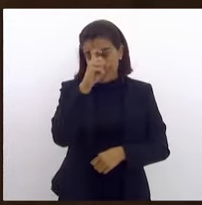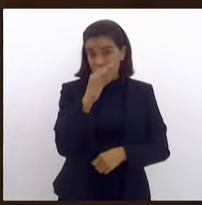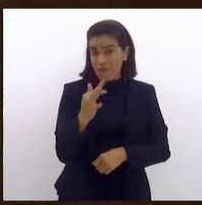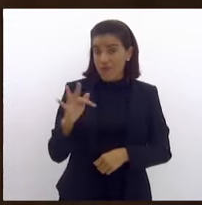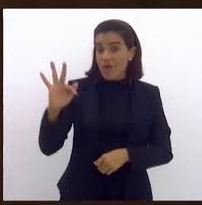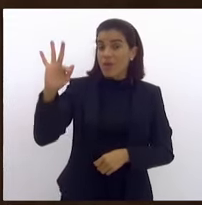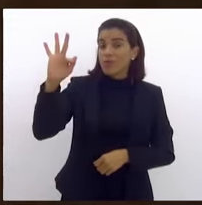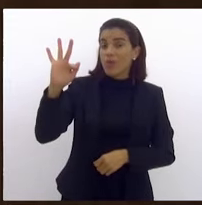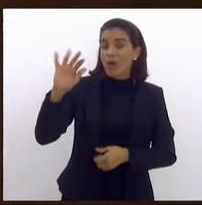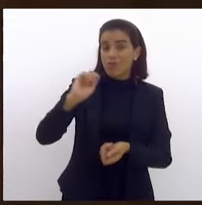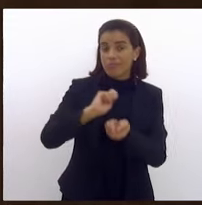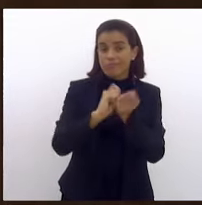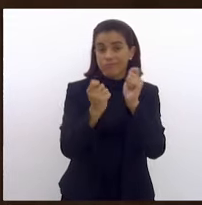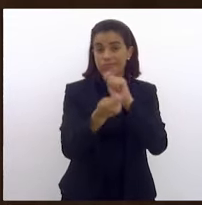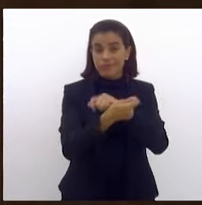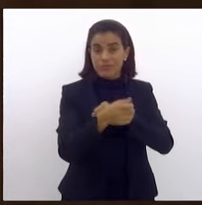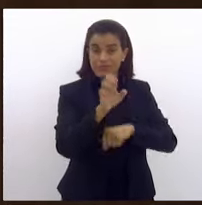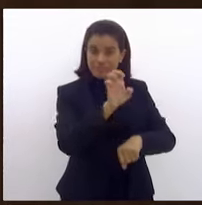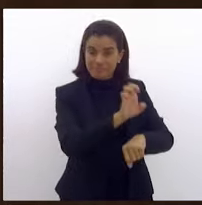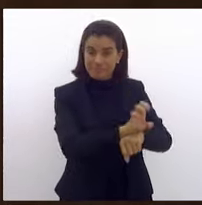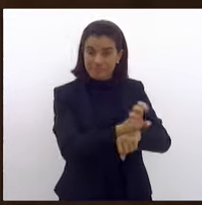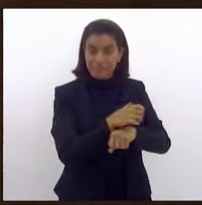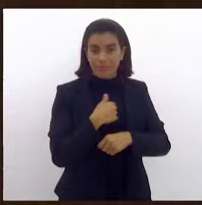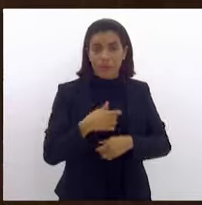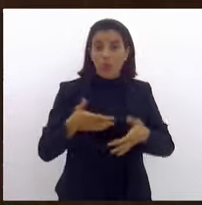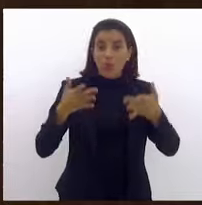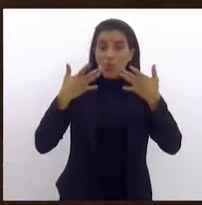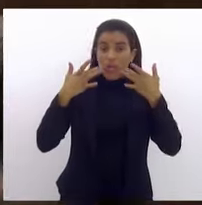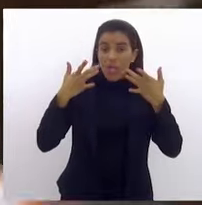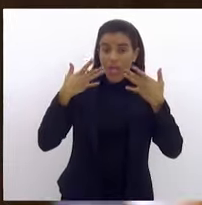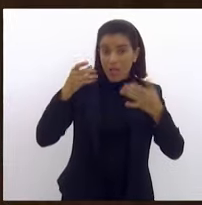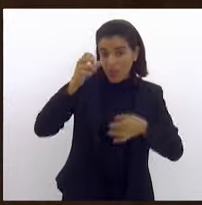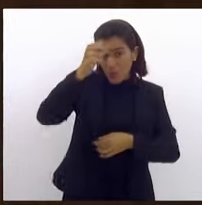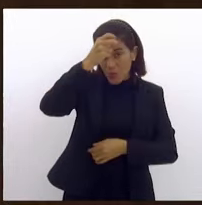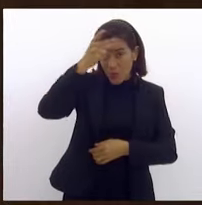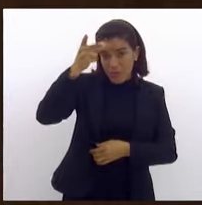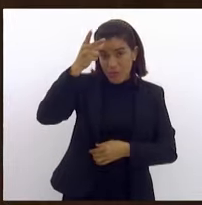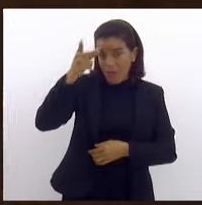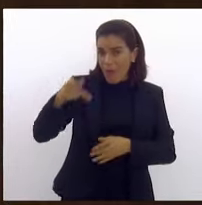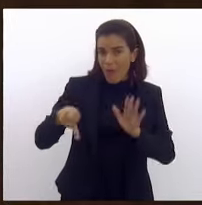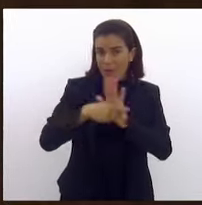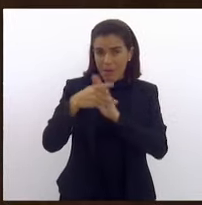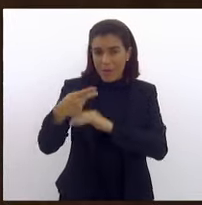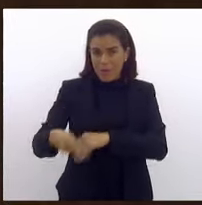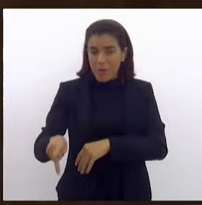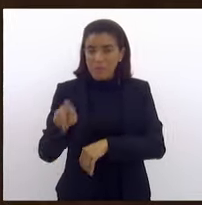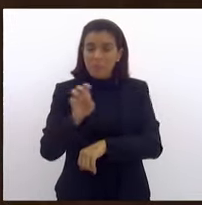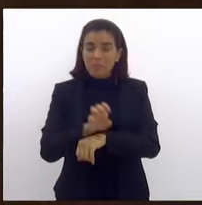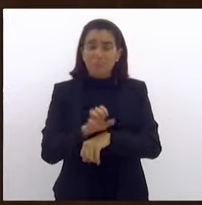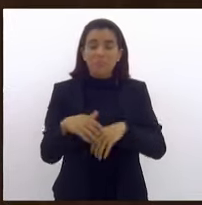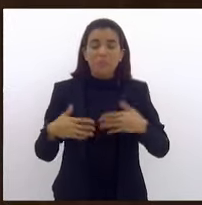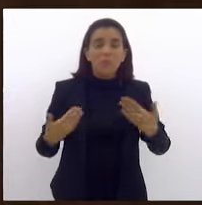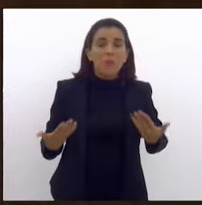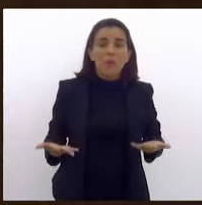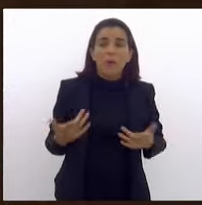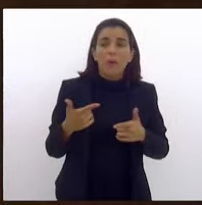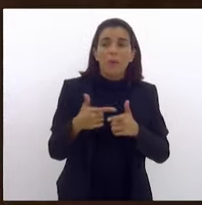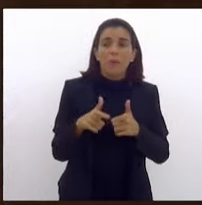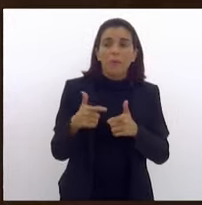foram estadualizados. O teatro municipal é do Estado. E eu não sei qual é o